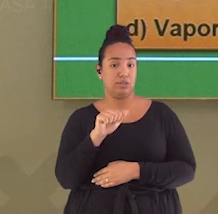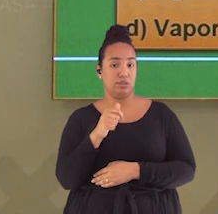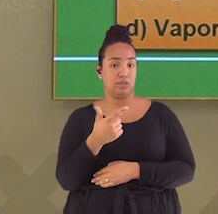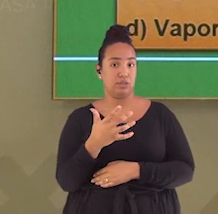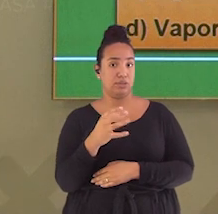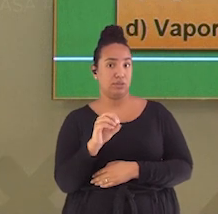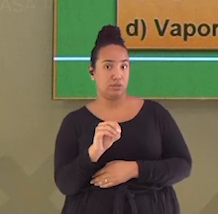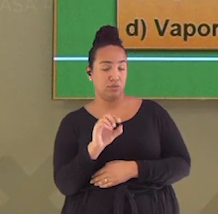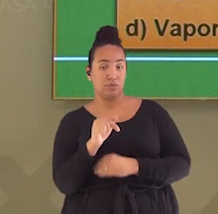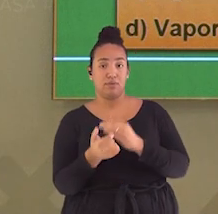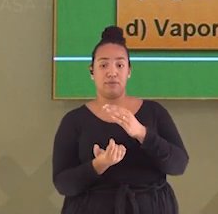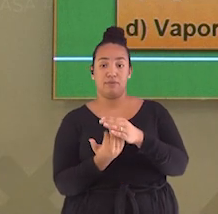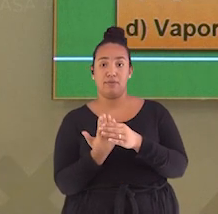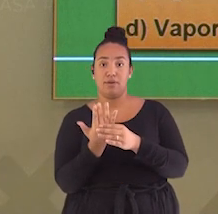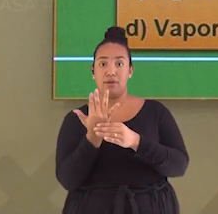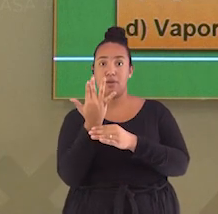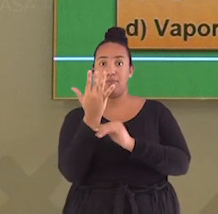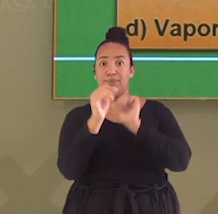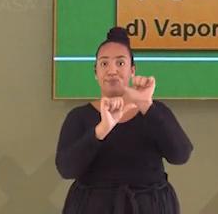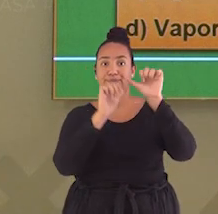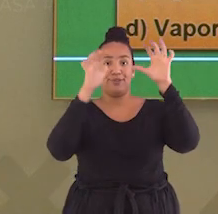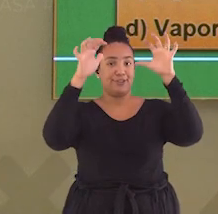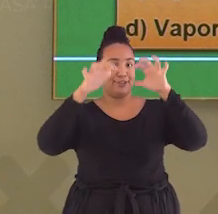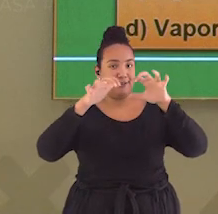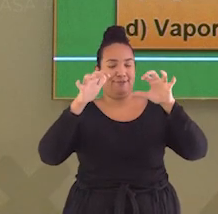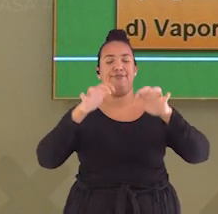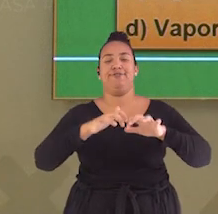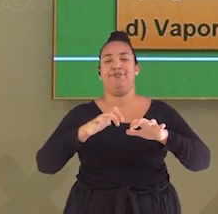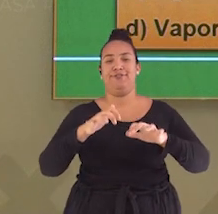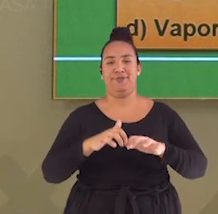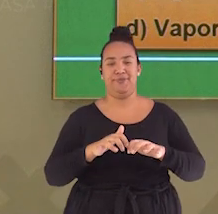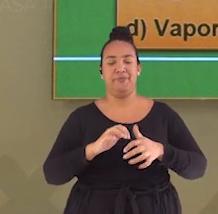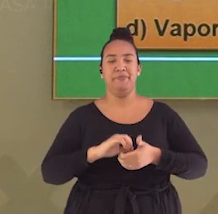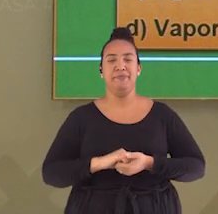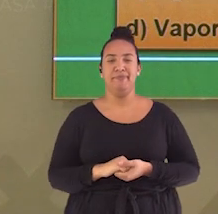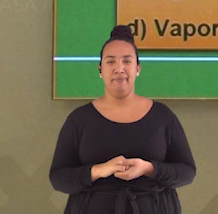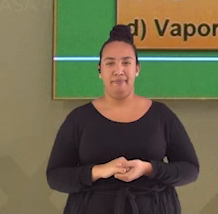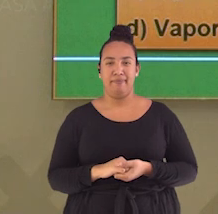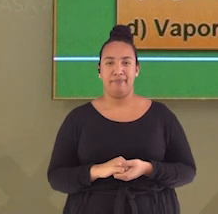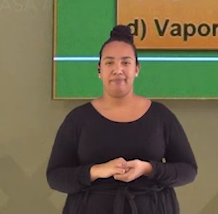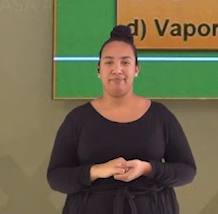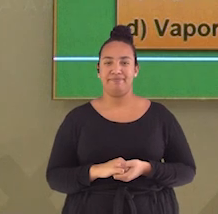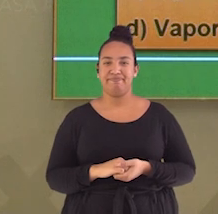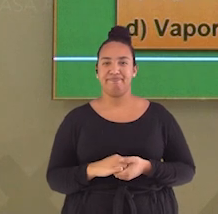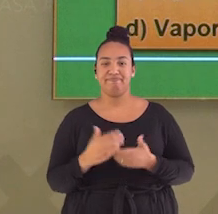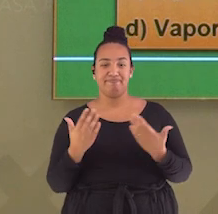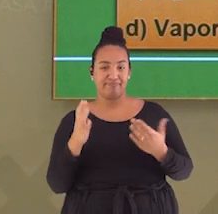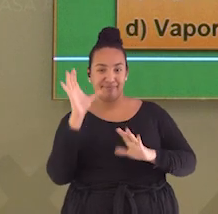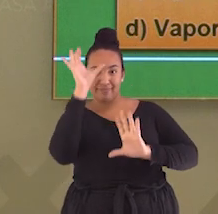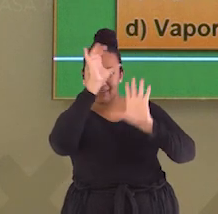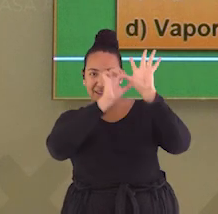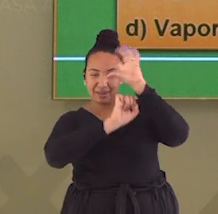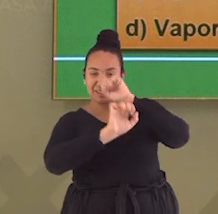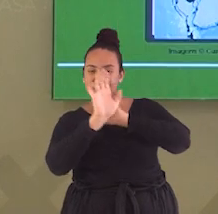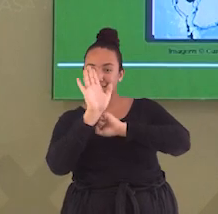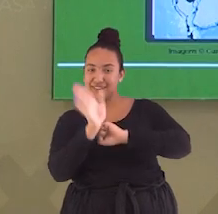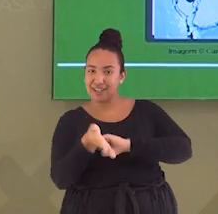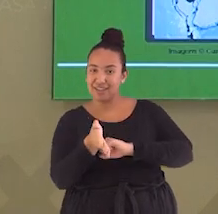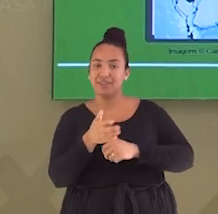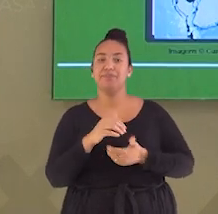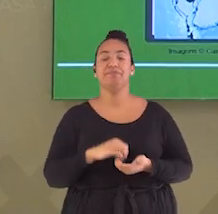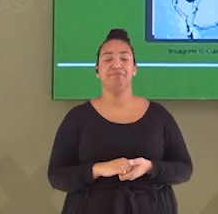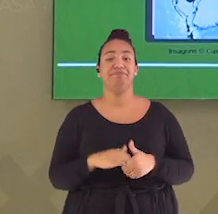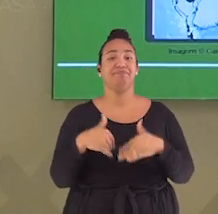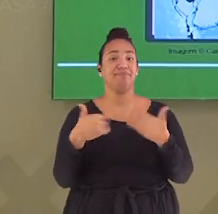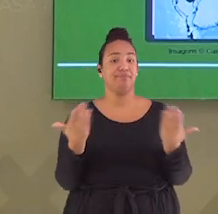ele vai se tornar chuva porque ele se condensou formando as nuvens. Aprenderam direitinho? Bom, galera, e